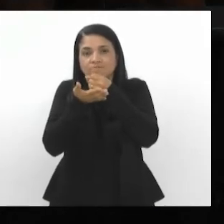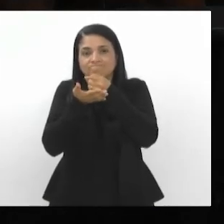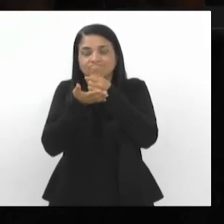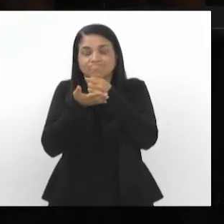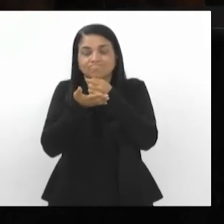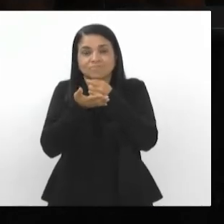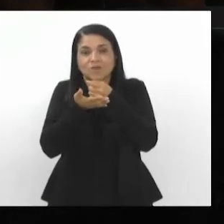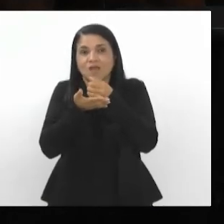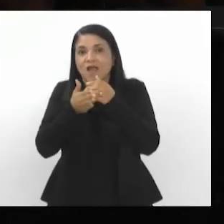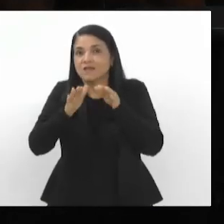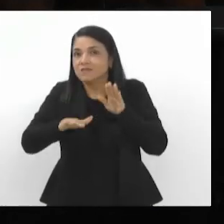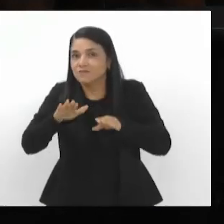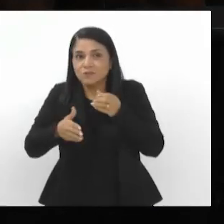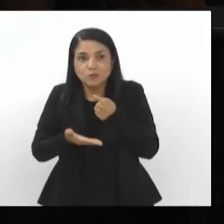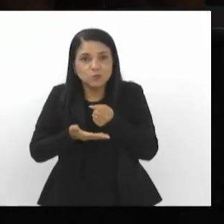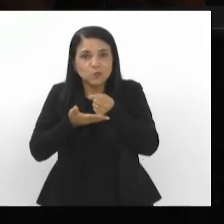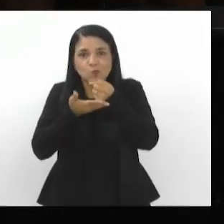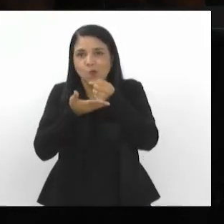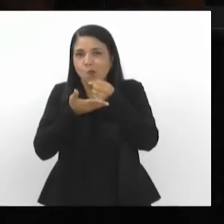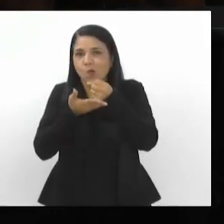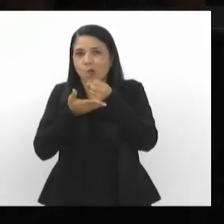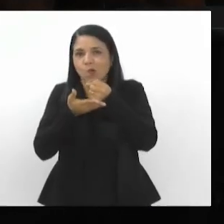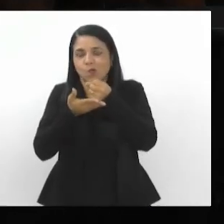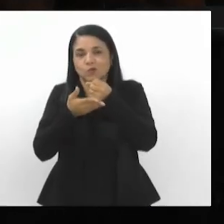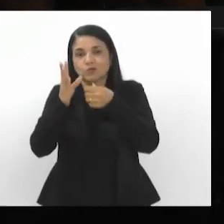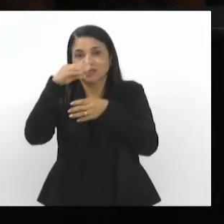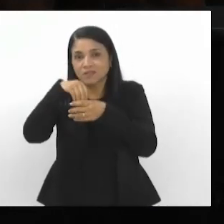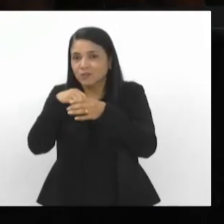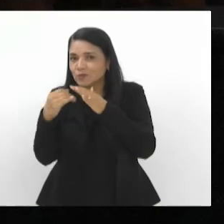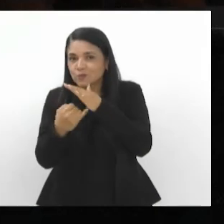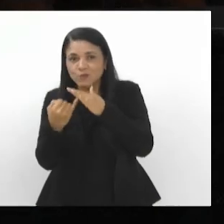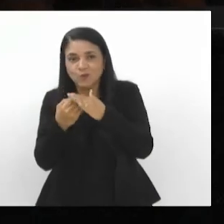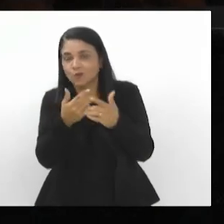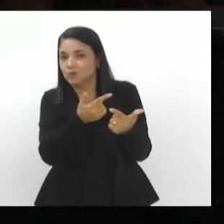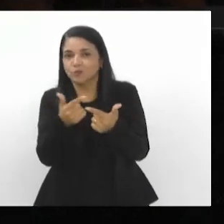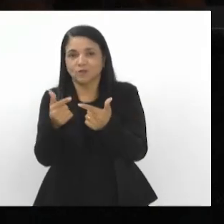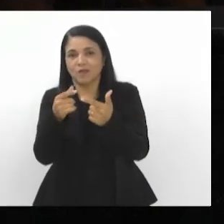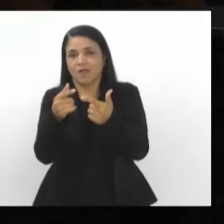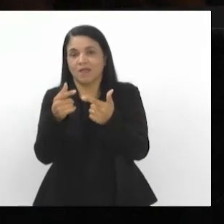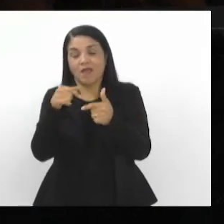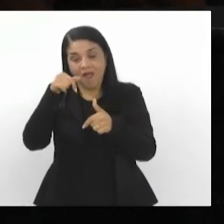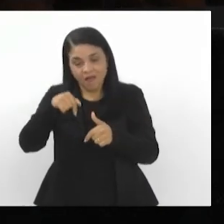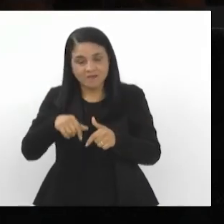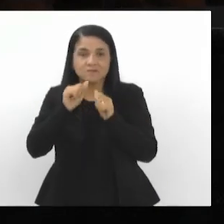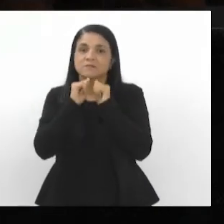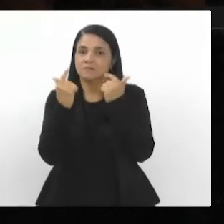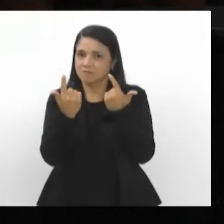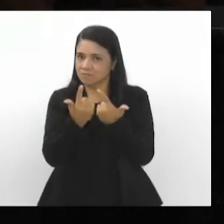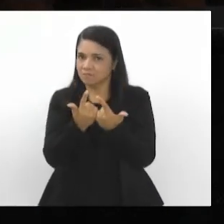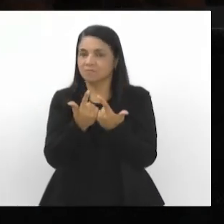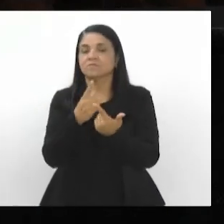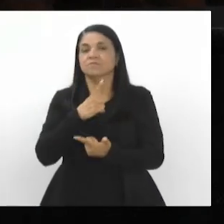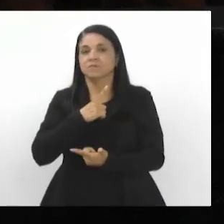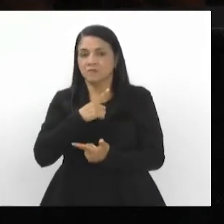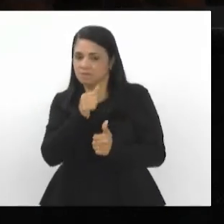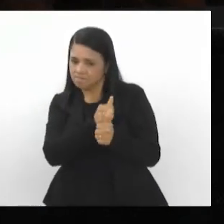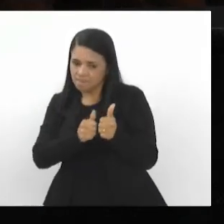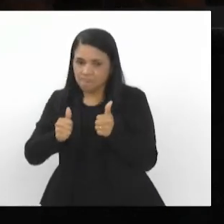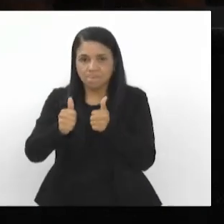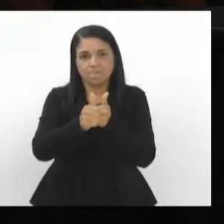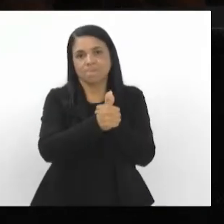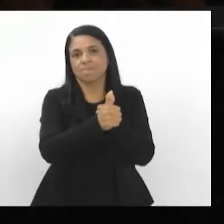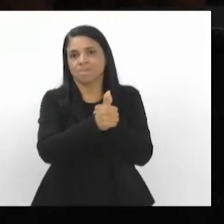não chega nos órgãos especializados, mas aqui na Assembleia Legislativa nós saímos